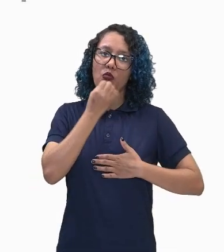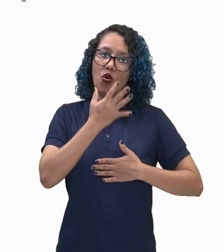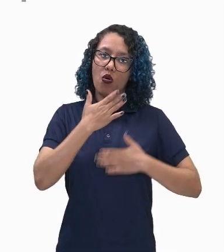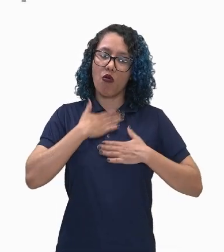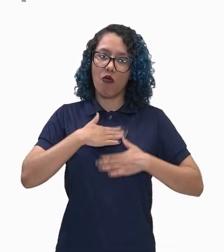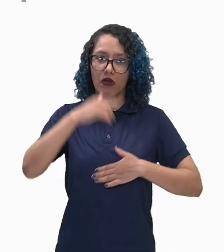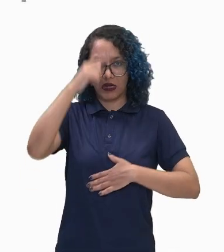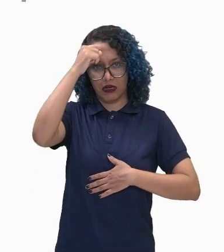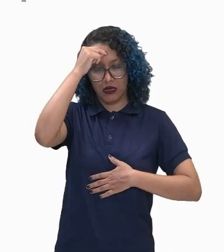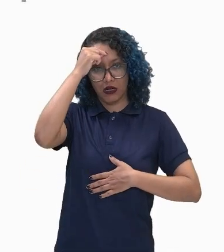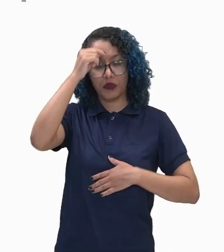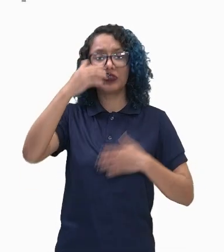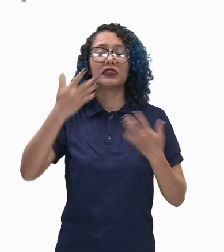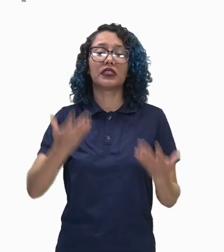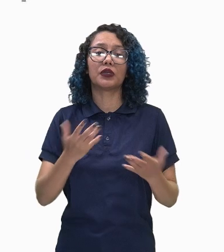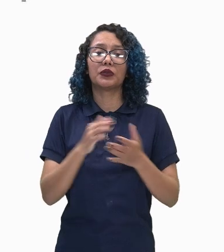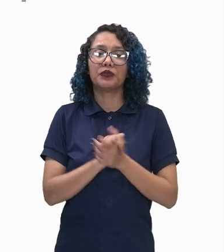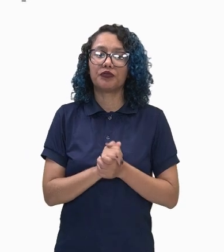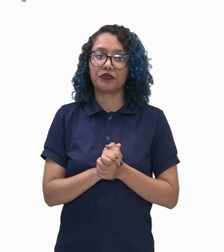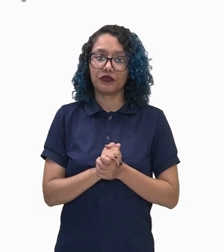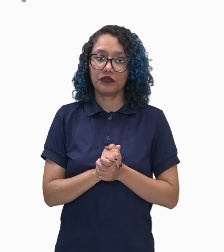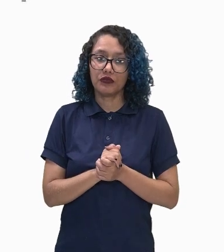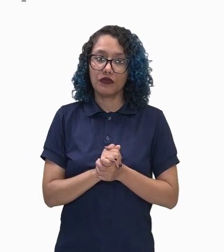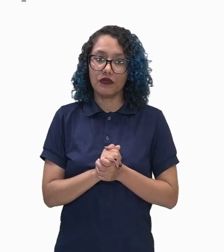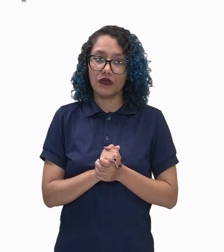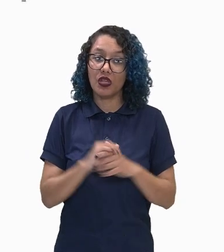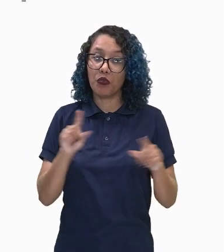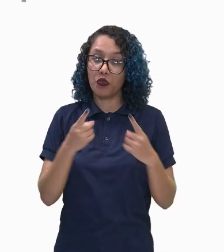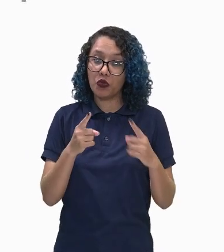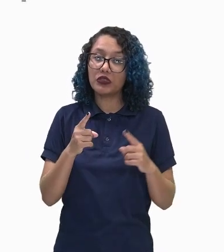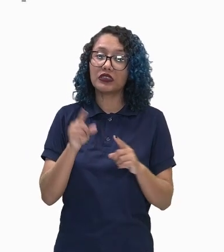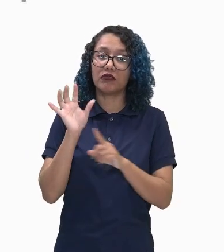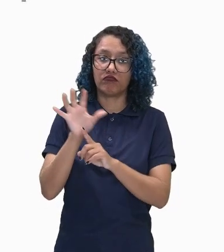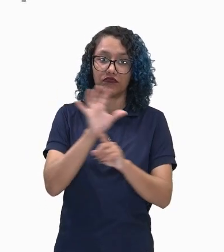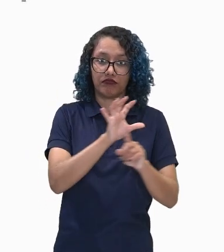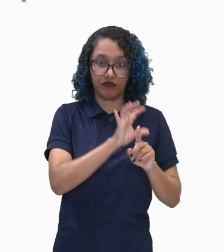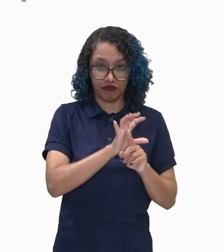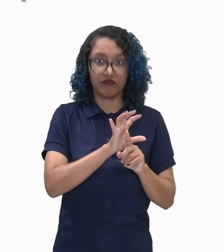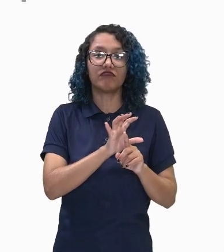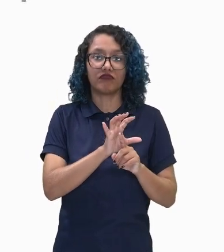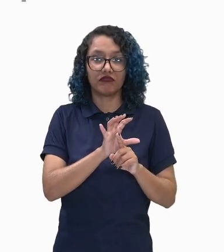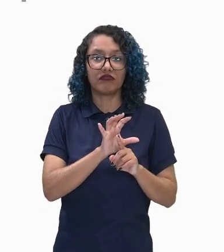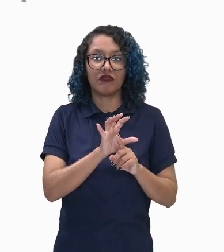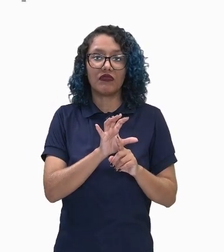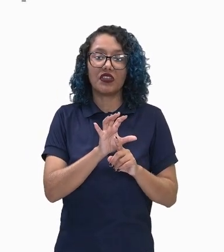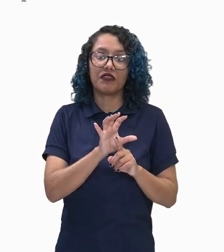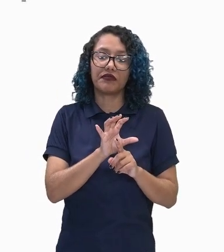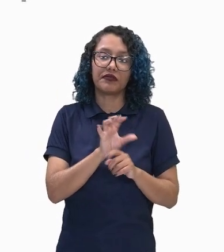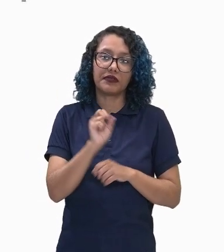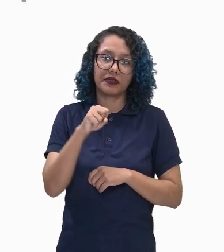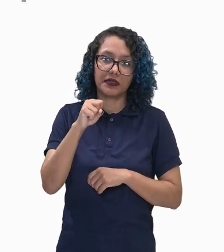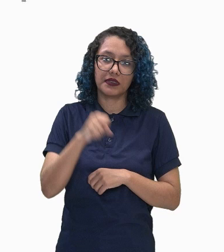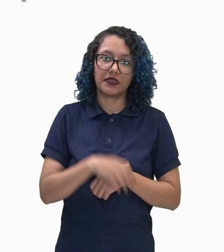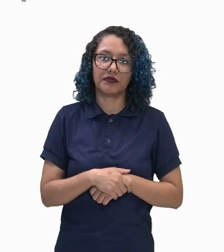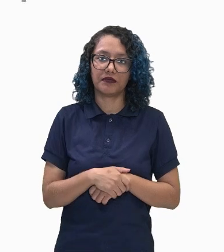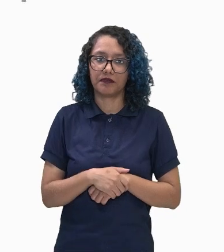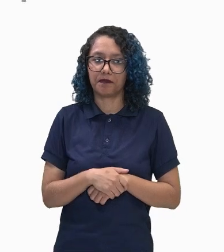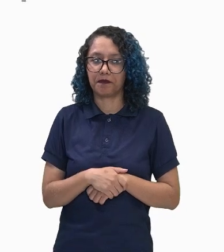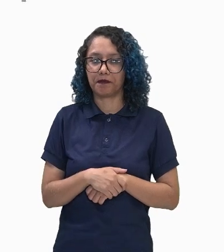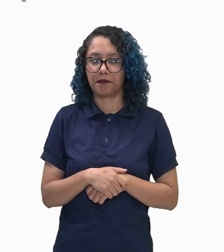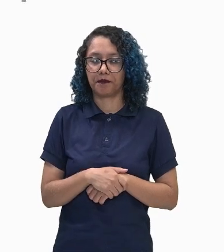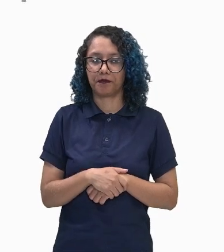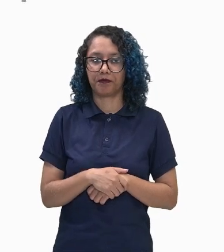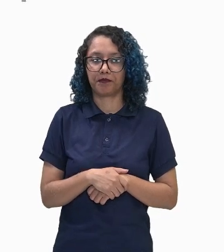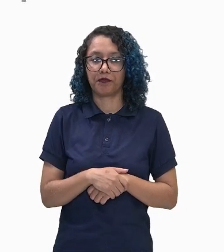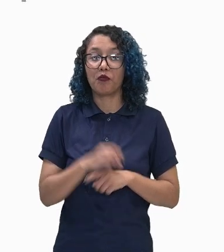quê? Que tem sim uma grande influência naquilo que você ouve, porque a gente está falando aqui